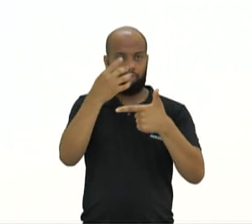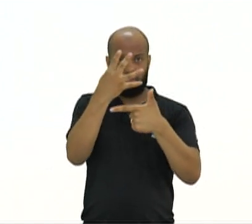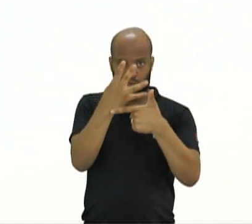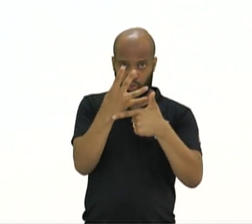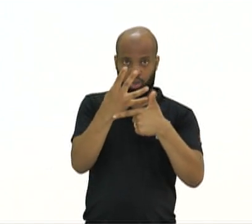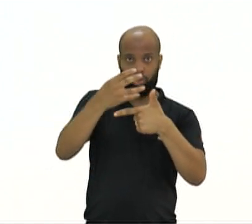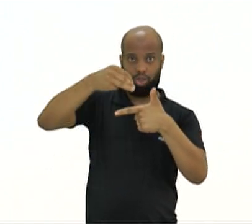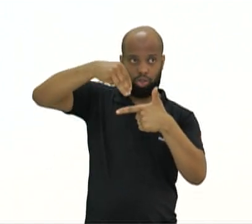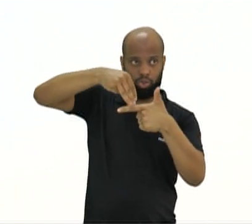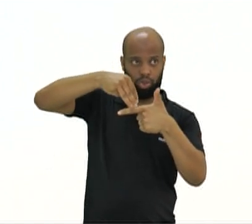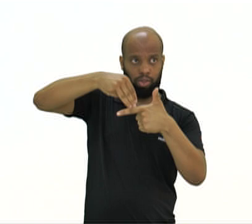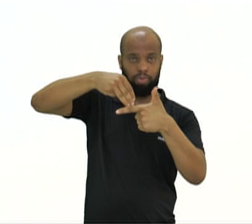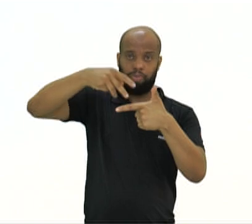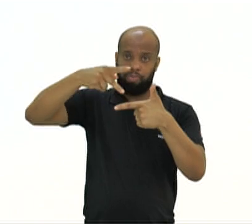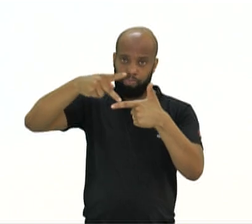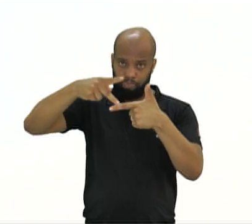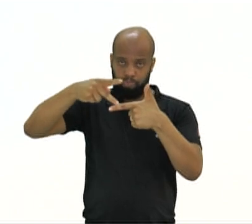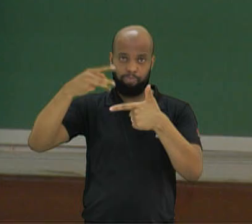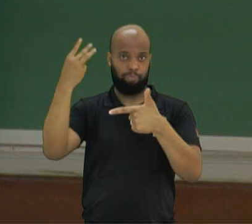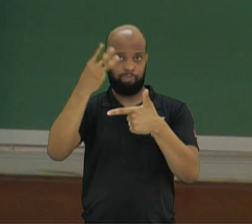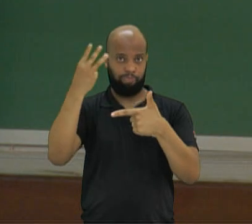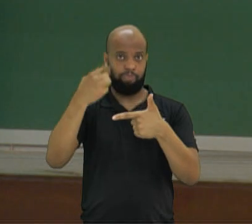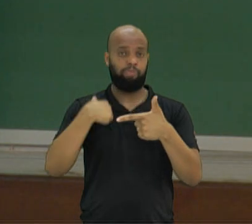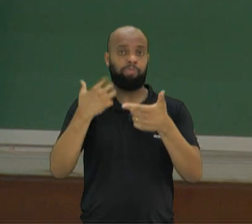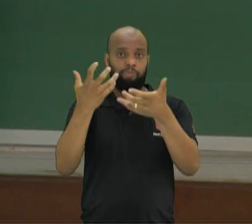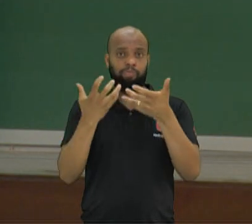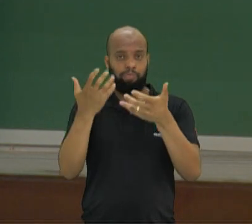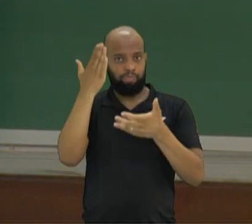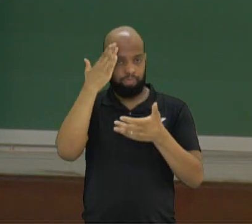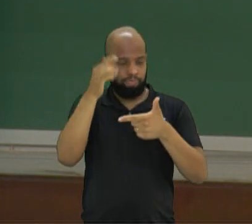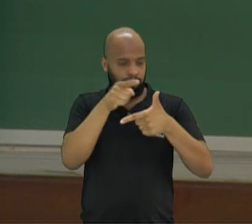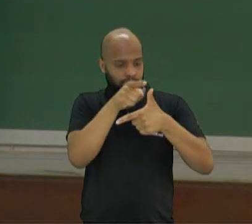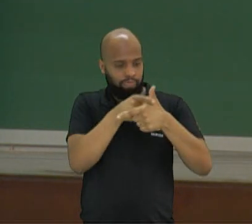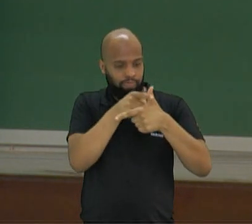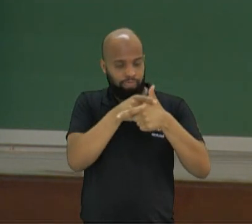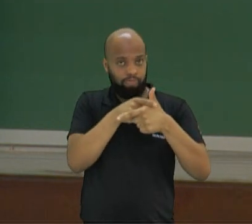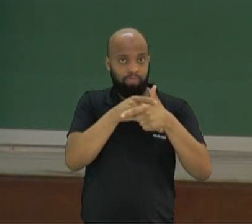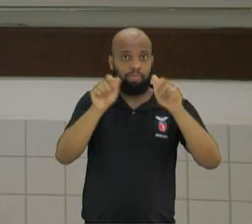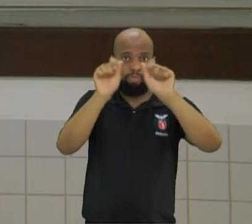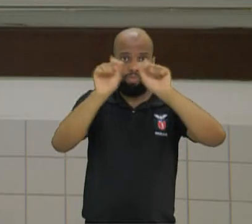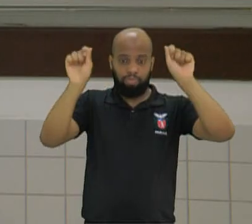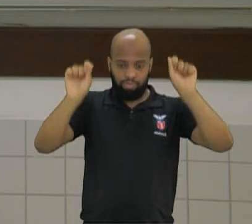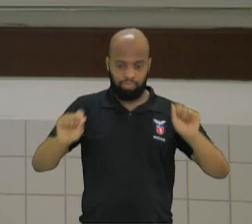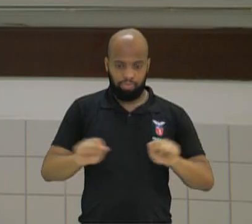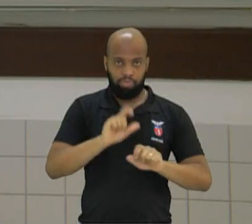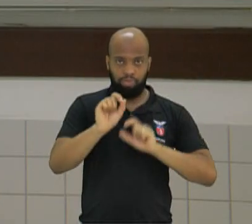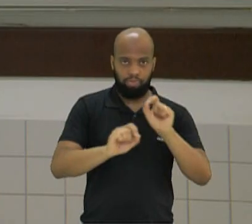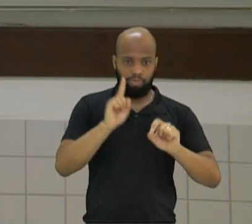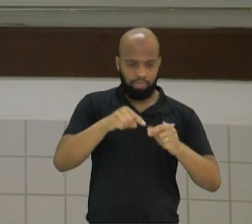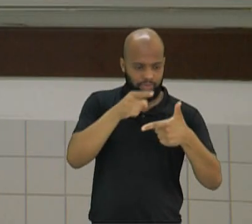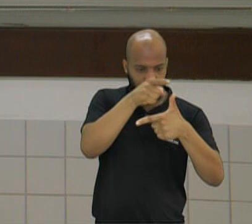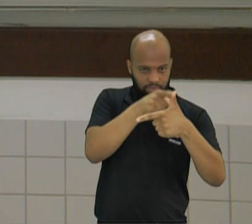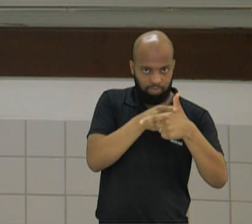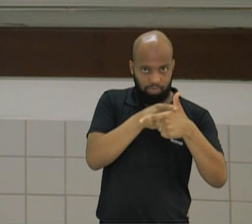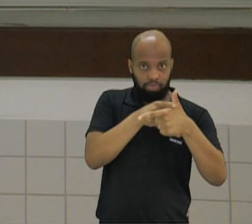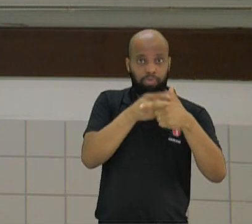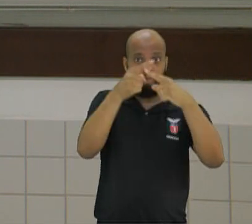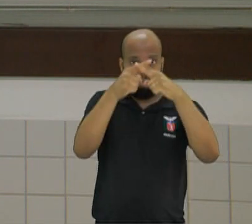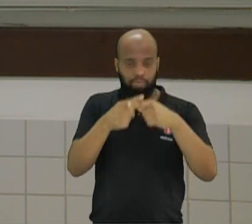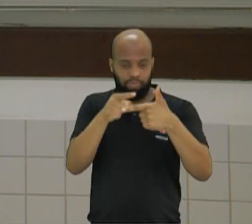pouquinho. Eu te dou a área e te dou o comprimento, eu quero saber a largura. A área de um retângulo é comprimento vezes largura. Então, se eu